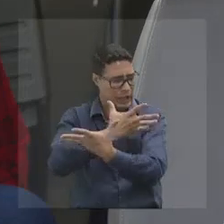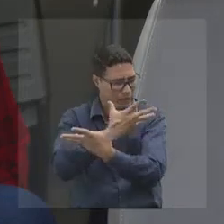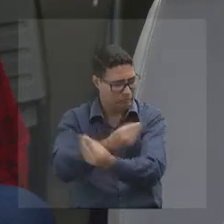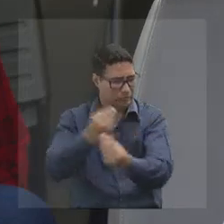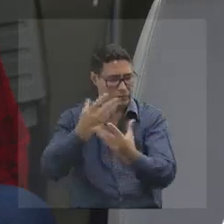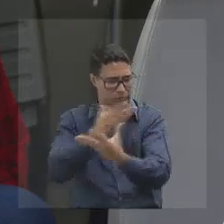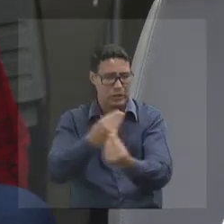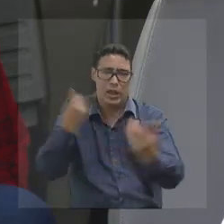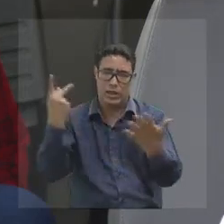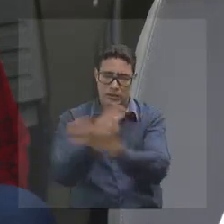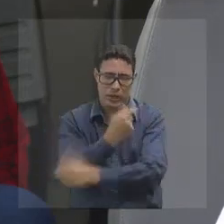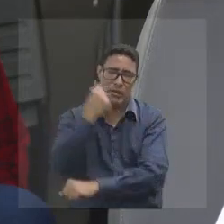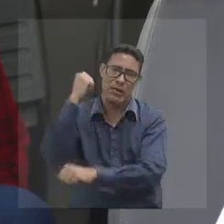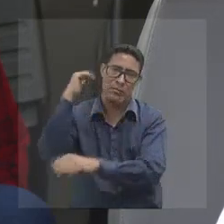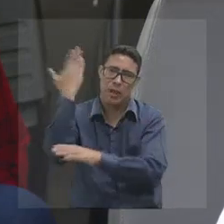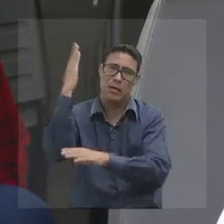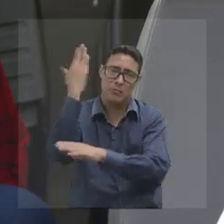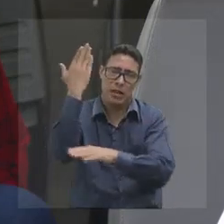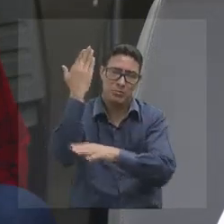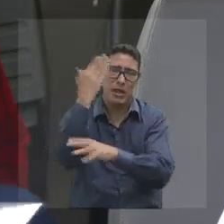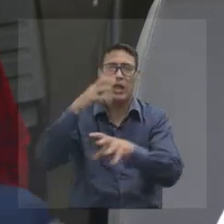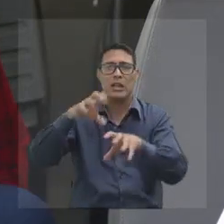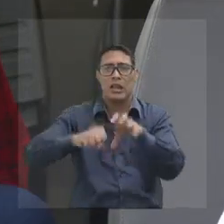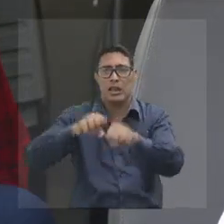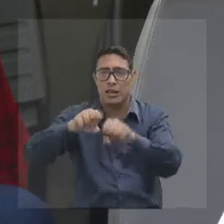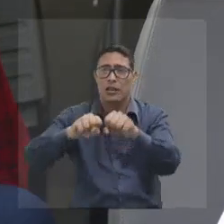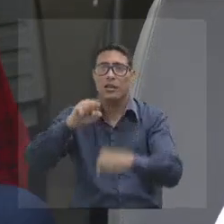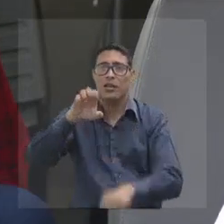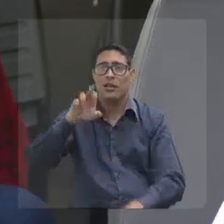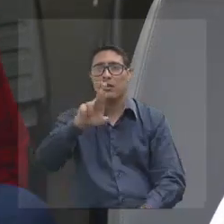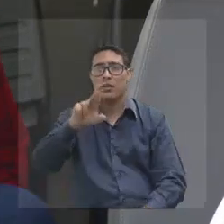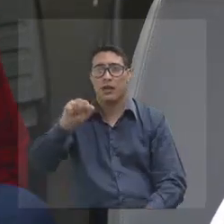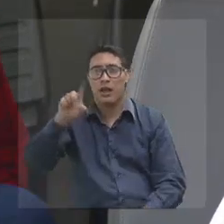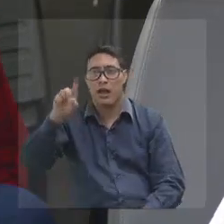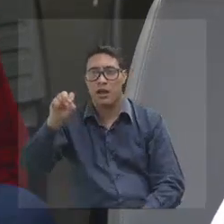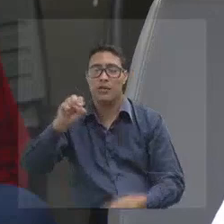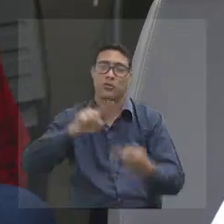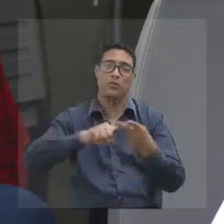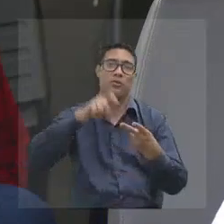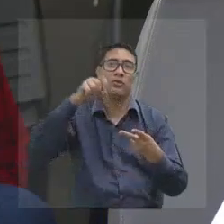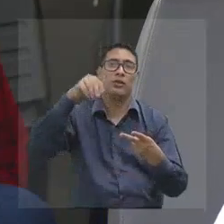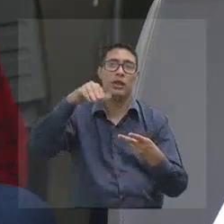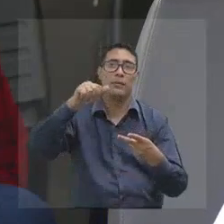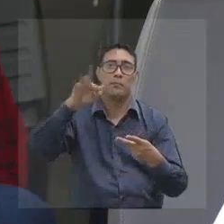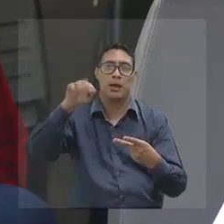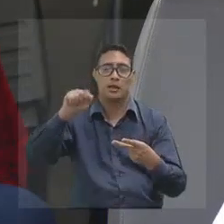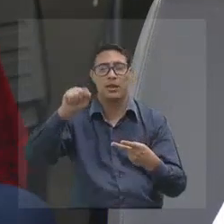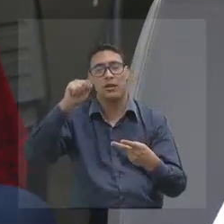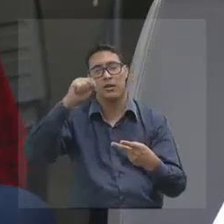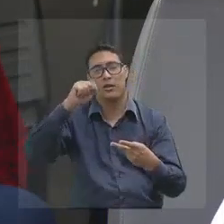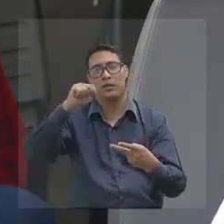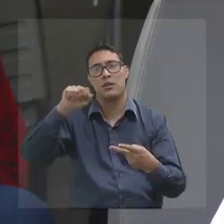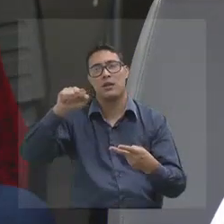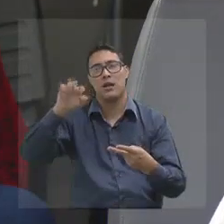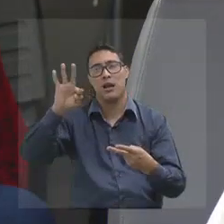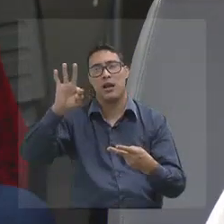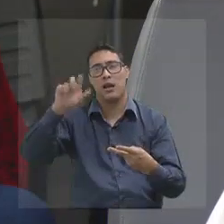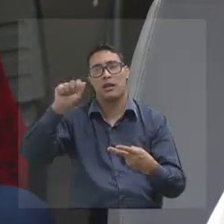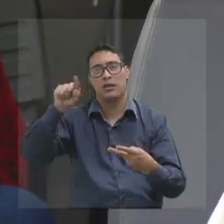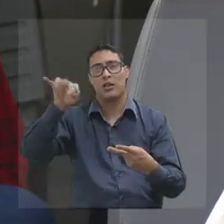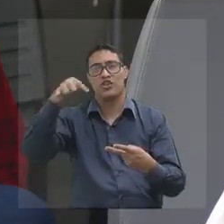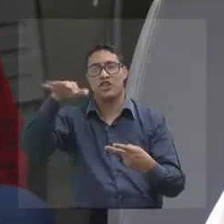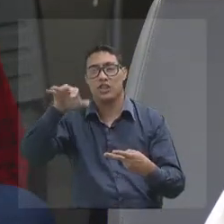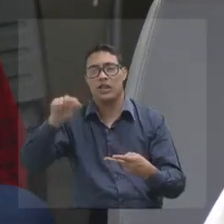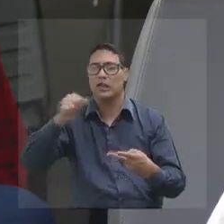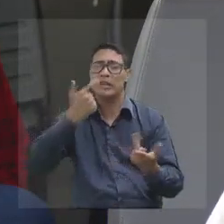desmatamento do Cerrado e desmatamento da Mata Atlântica coisa que o tempo inteiro ocupa jornais